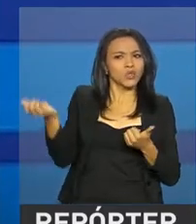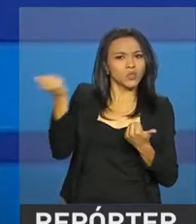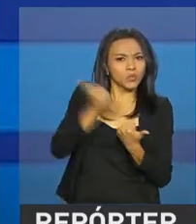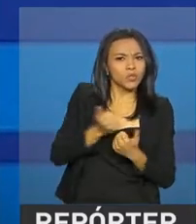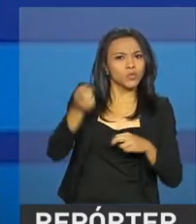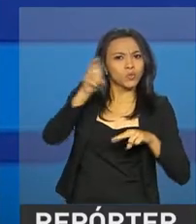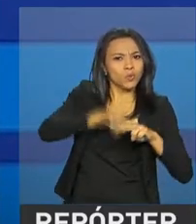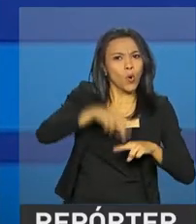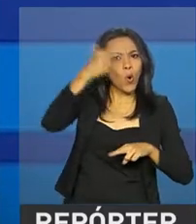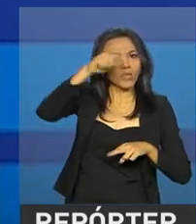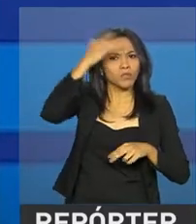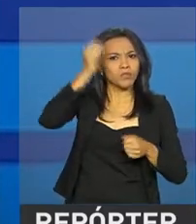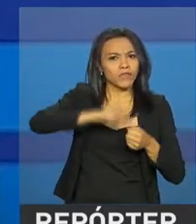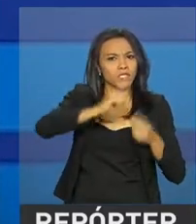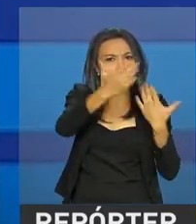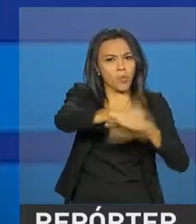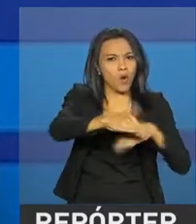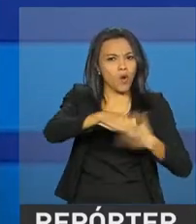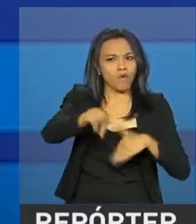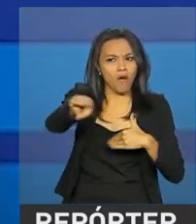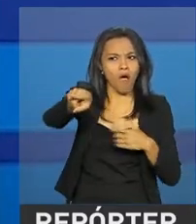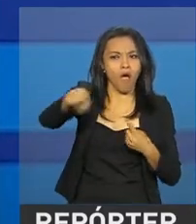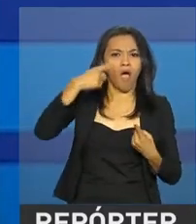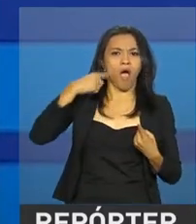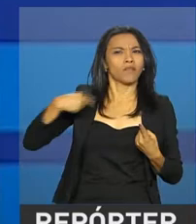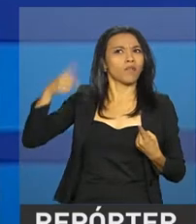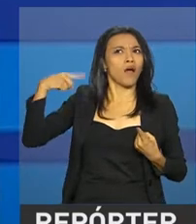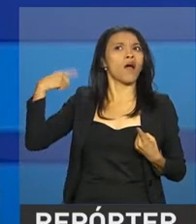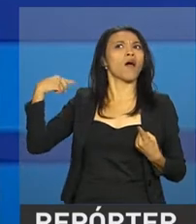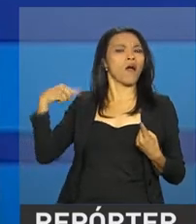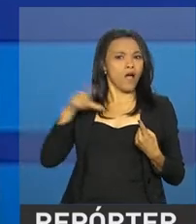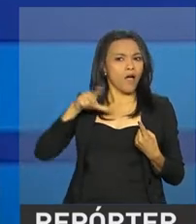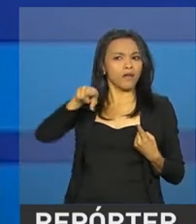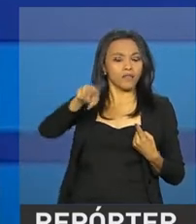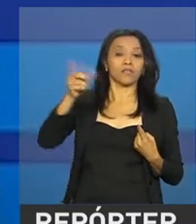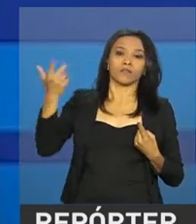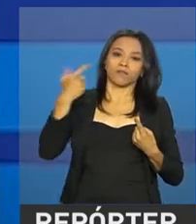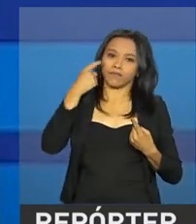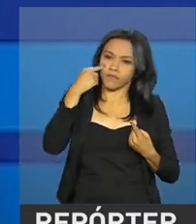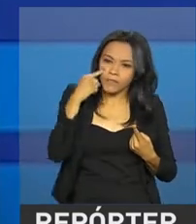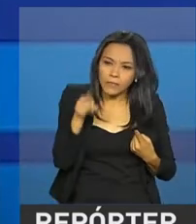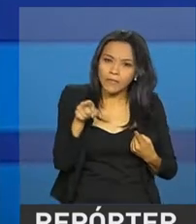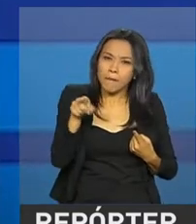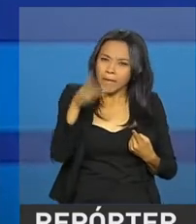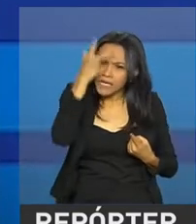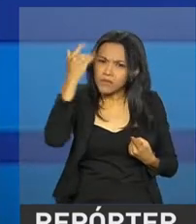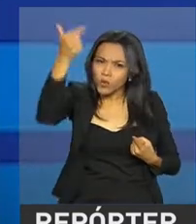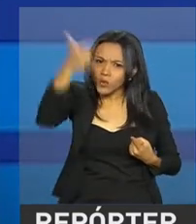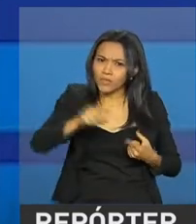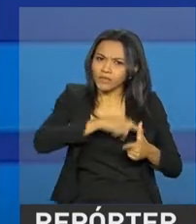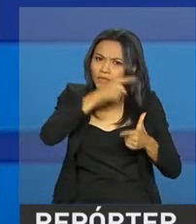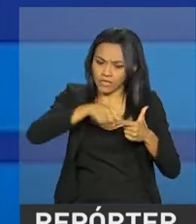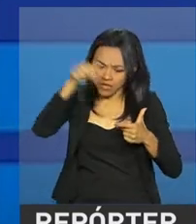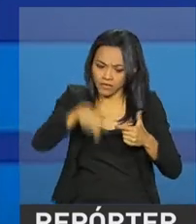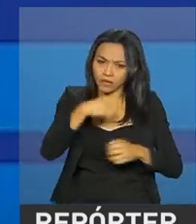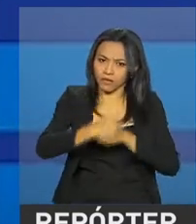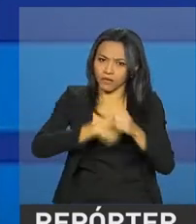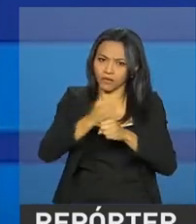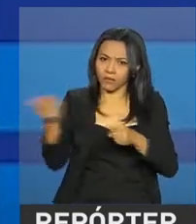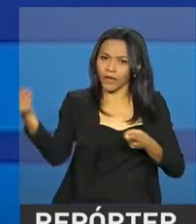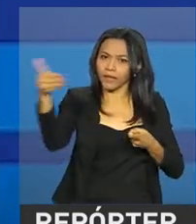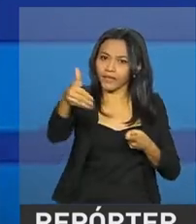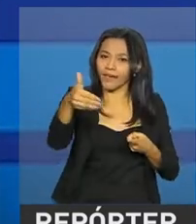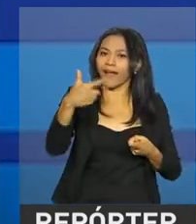estão muito próximas de serem indiciadas, inclusive, já tem bastante prova, mas você sabe que aquela pessoa está indo fazer o Enem esse ano. Então,